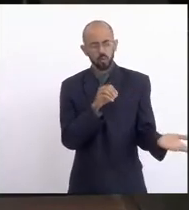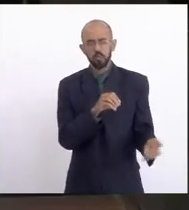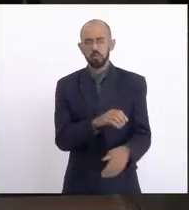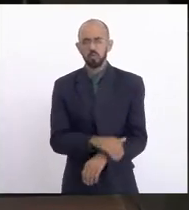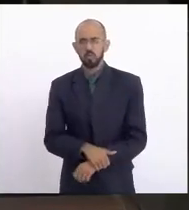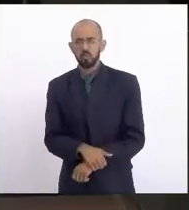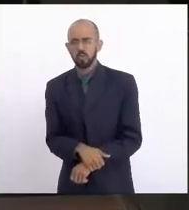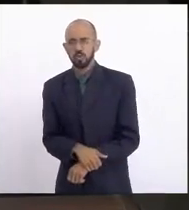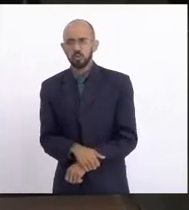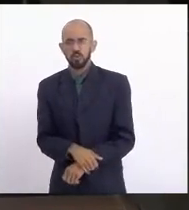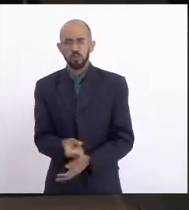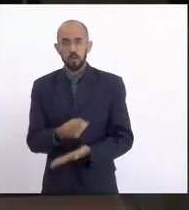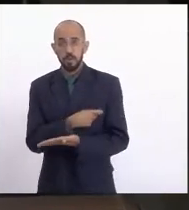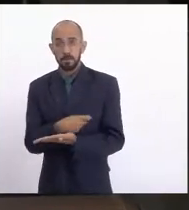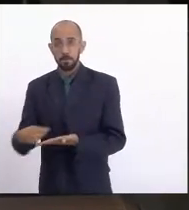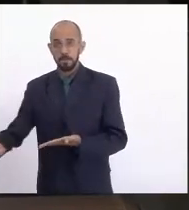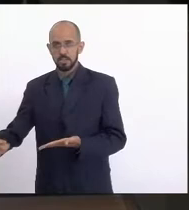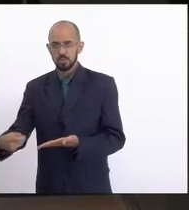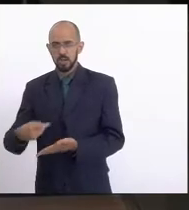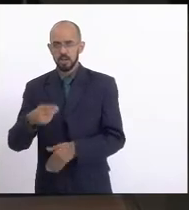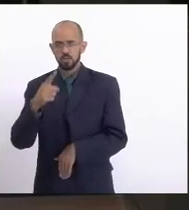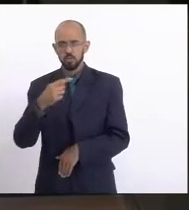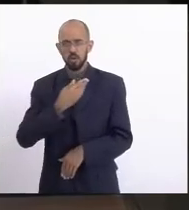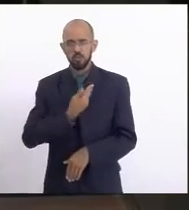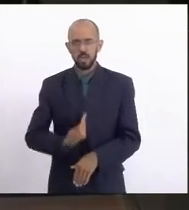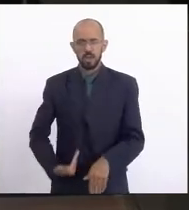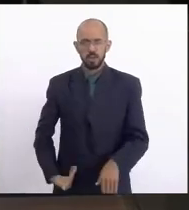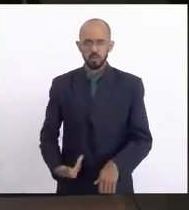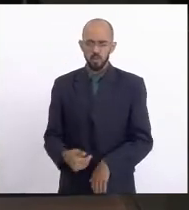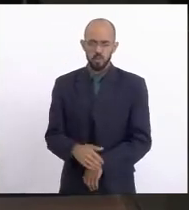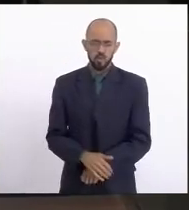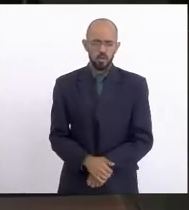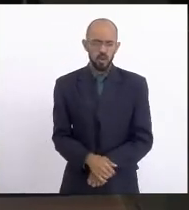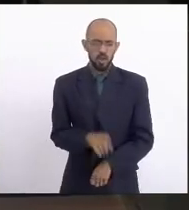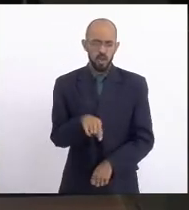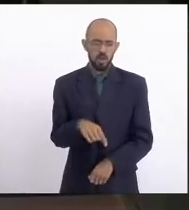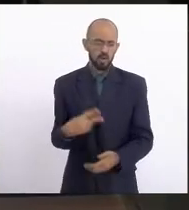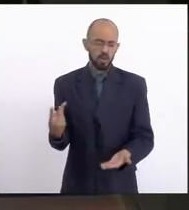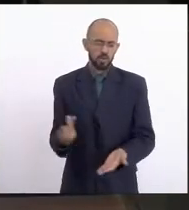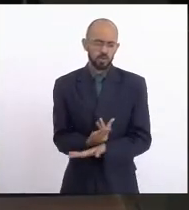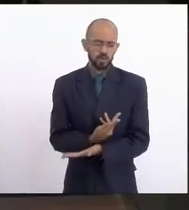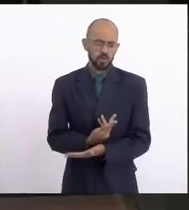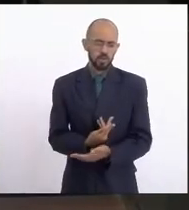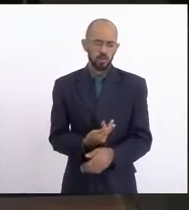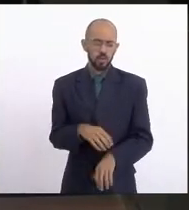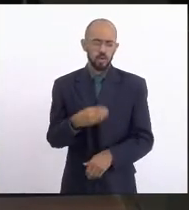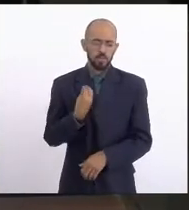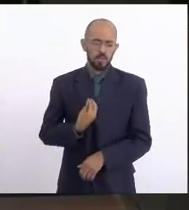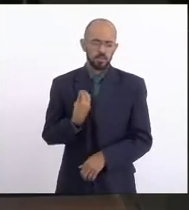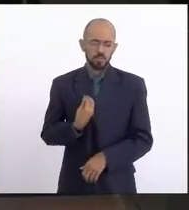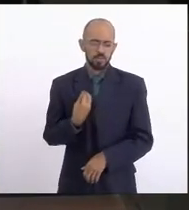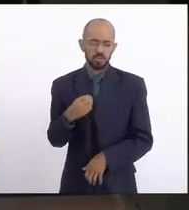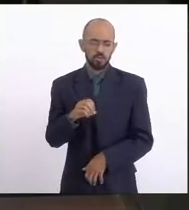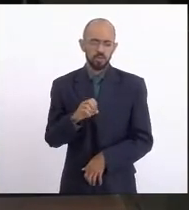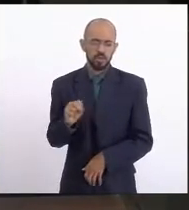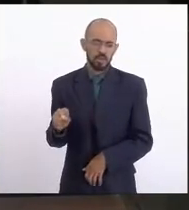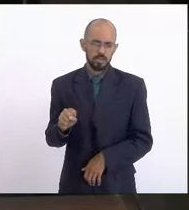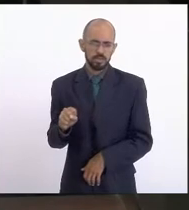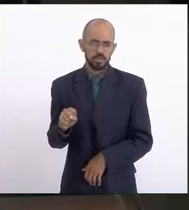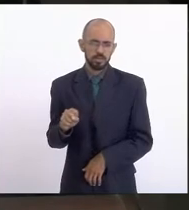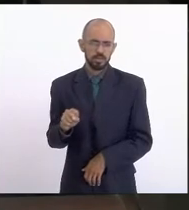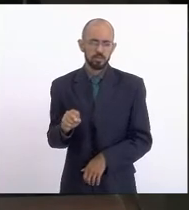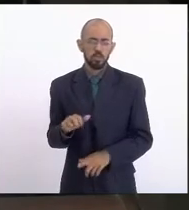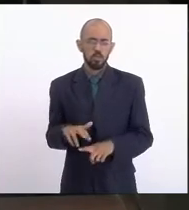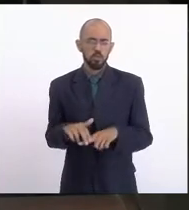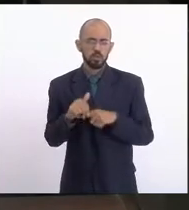no impeachment de um governador. Foi o que deu a participação de OS na gestão da saúde estadual, deu no impeachment de um governador.